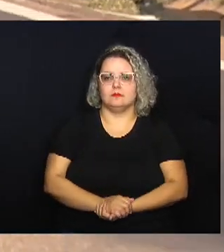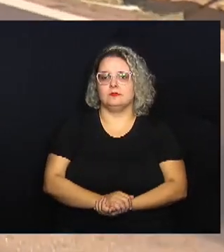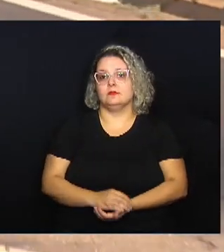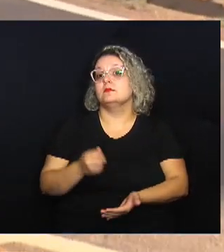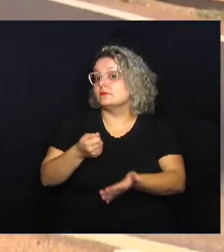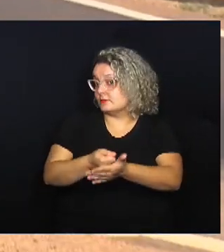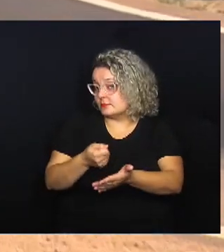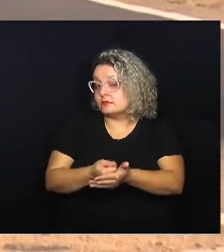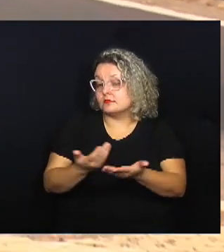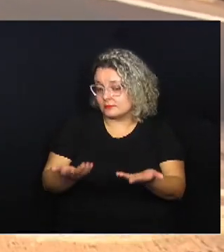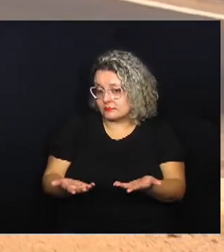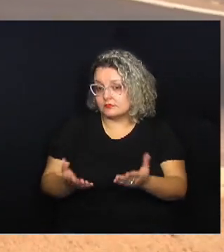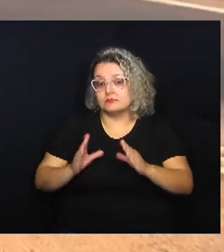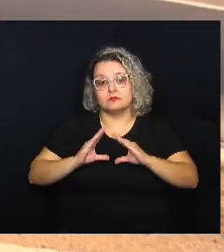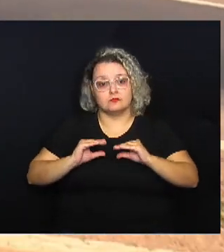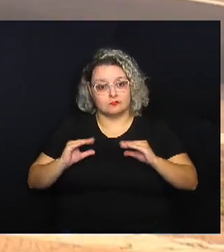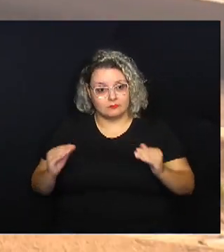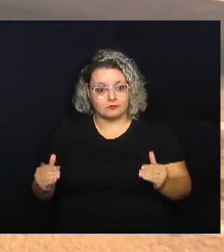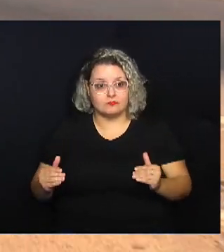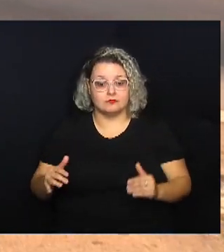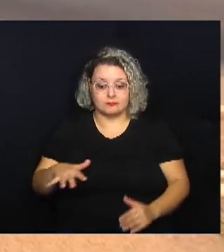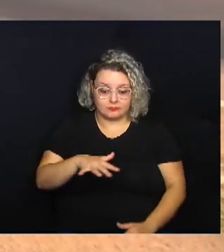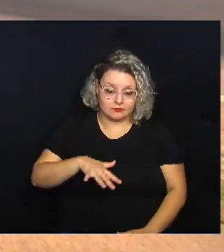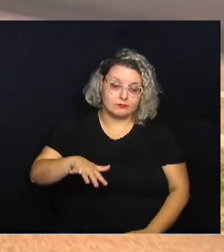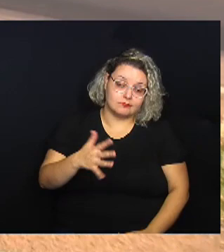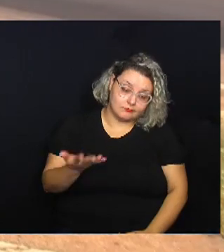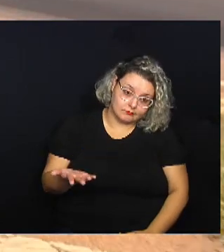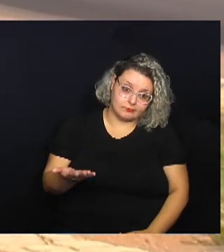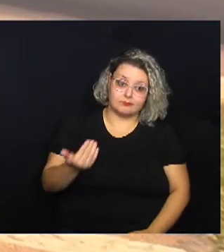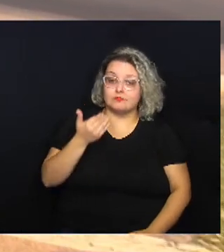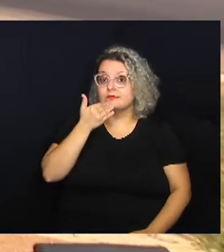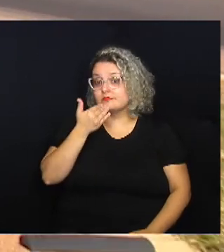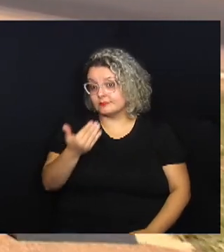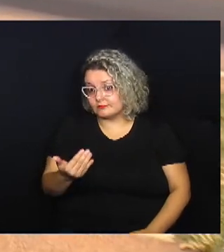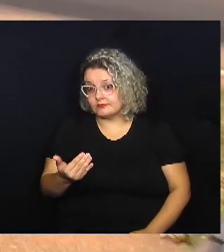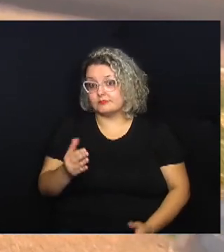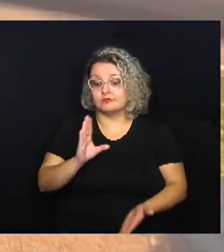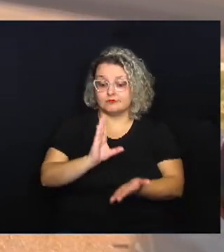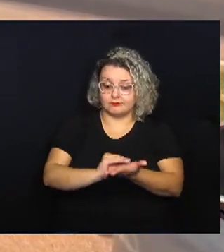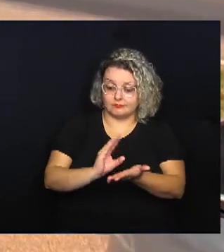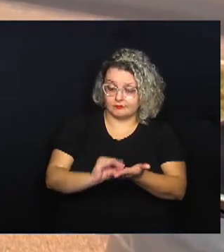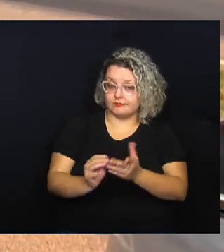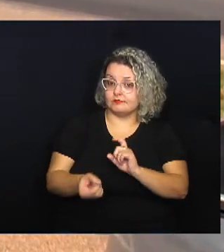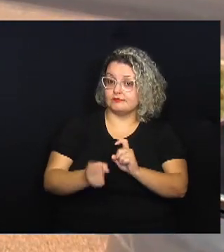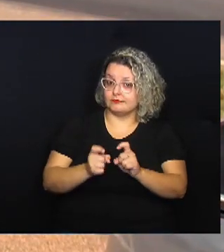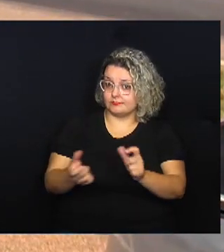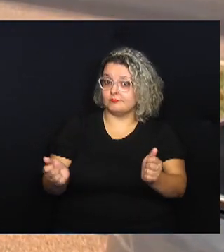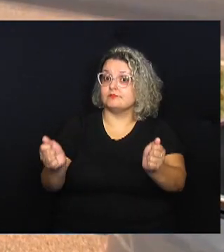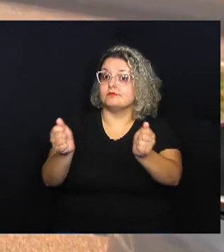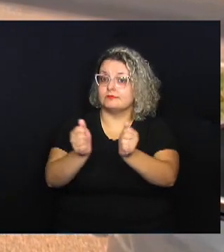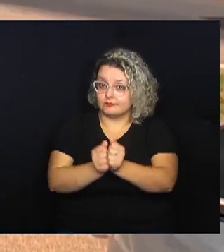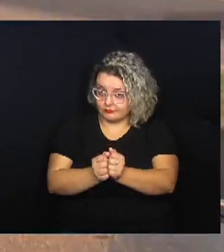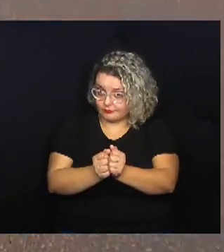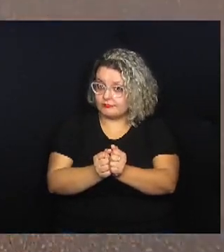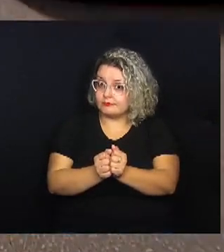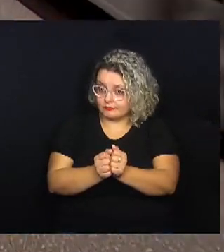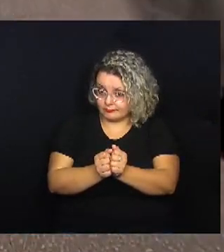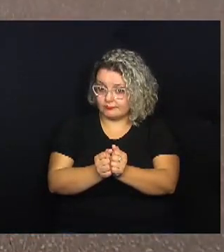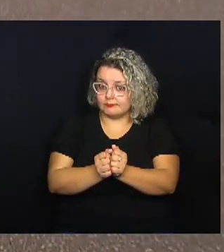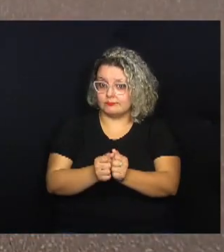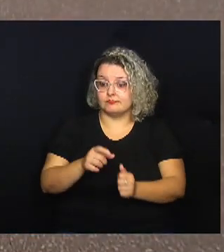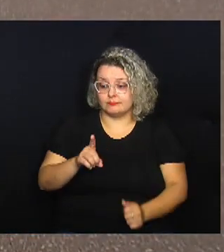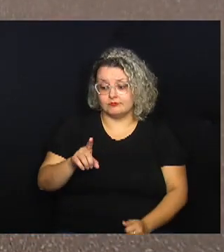garantir esse conforto para um segmento né eu tô pedindo as atas das reuniões conjuntas do Dr